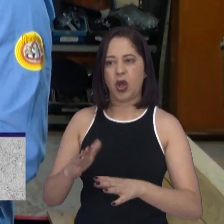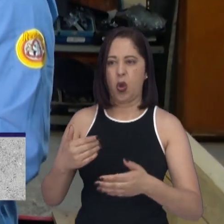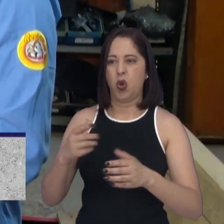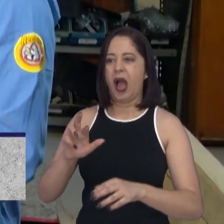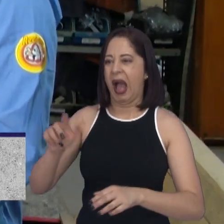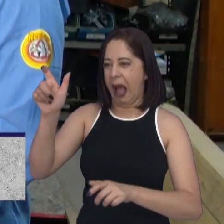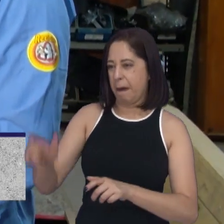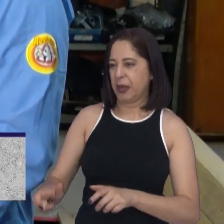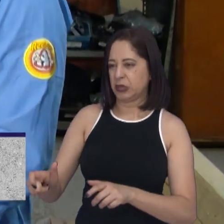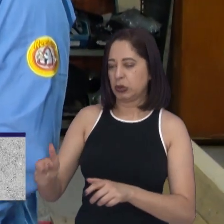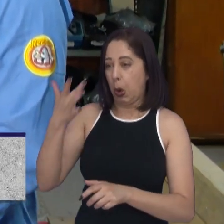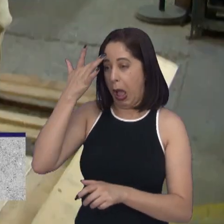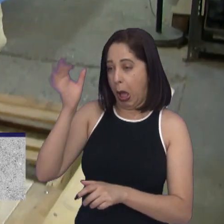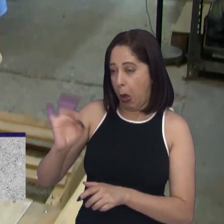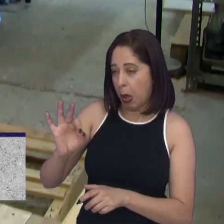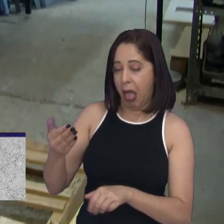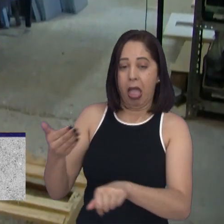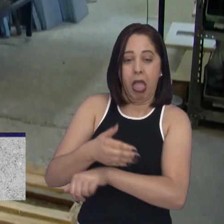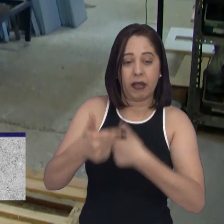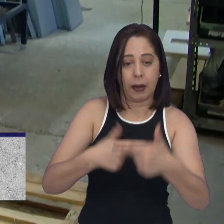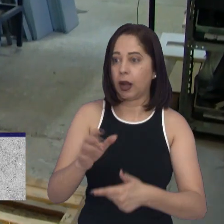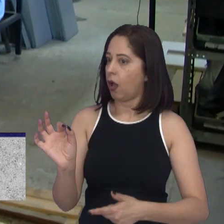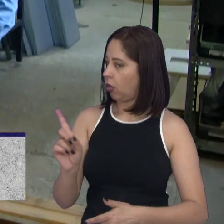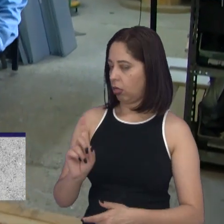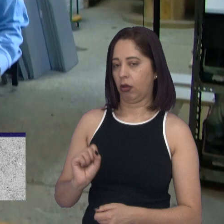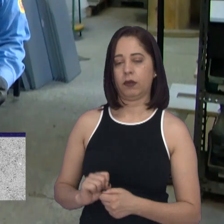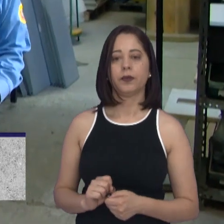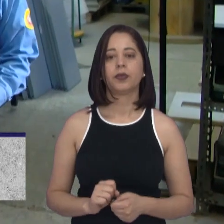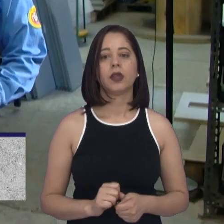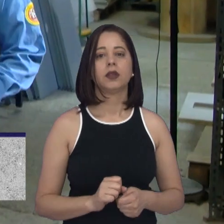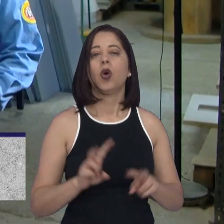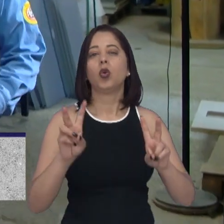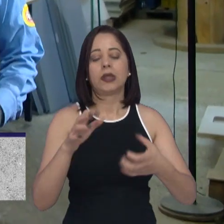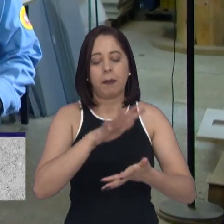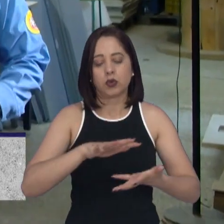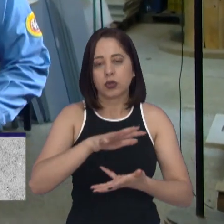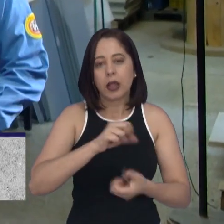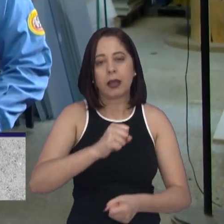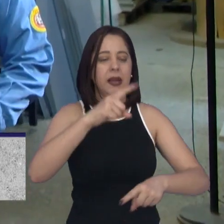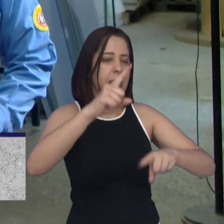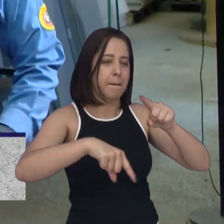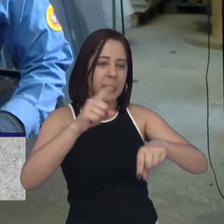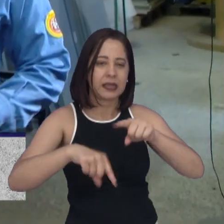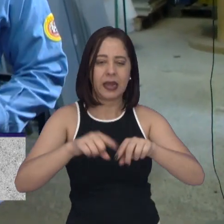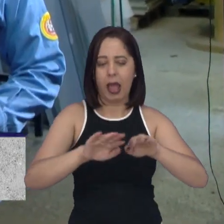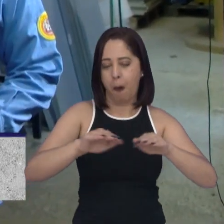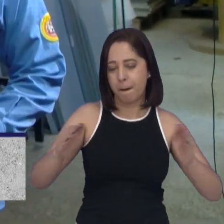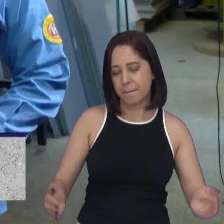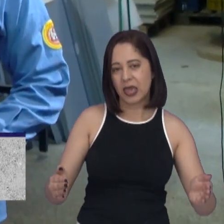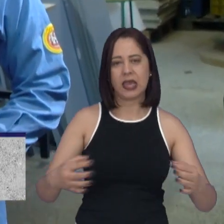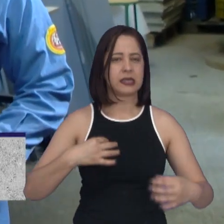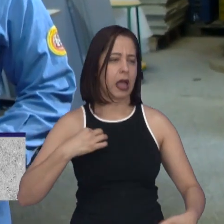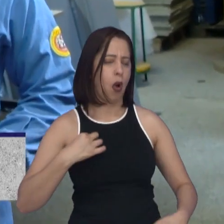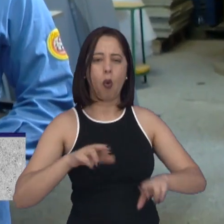pode realmente fazer o manuseio, né? Quando a gente fala em sustentabilidade, em produtos, seja ele em móveis, seja em